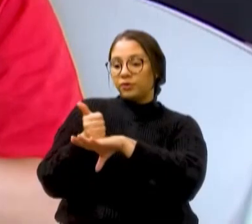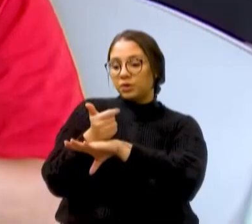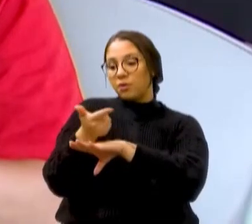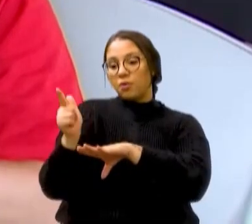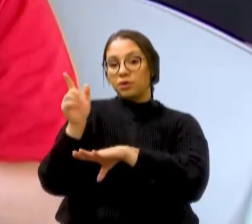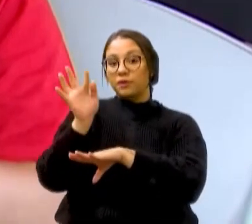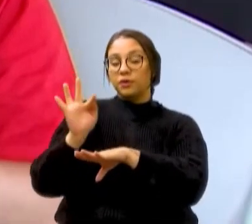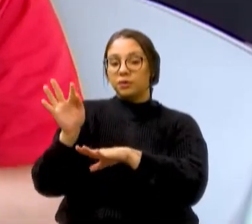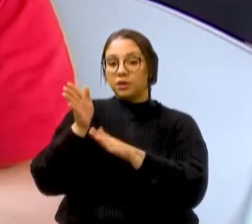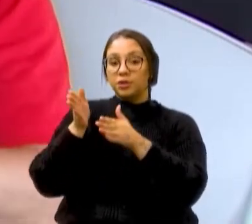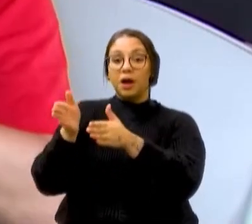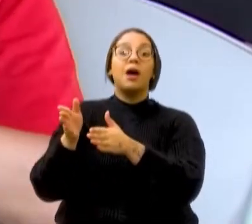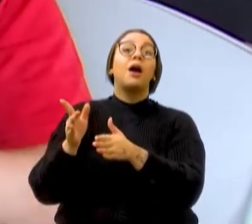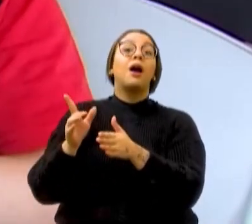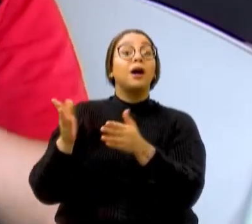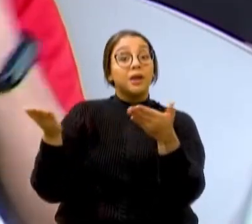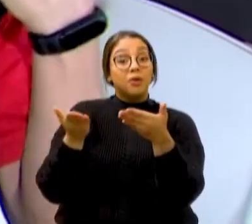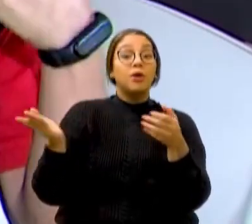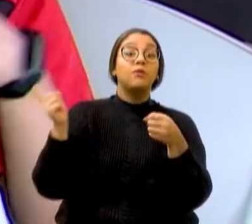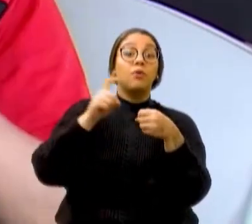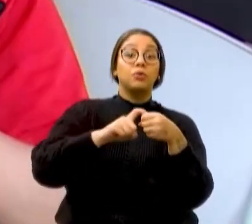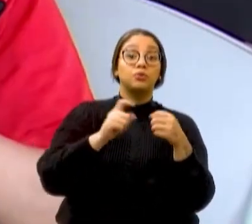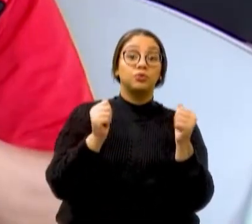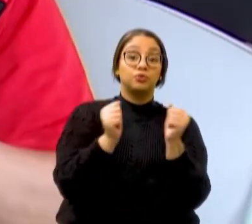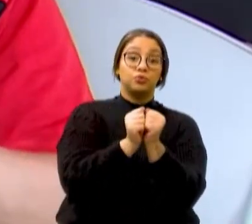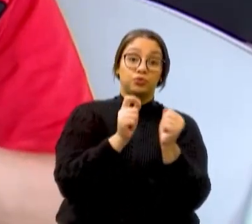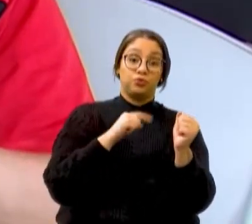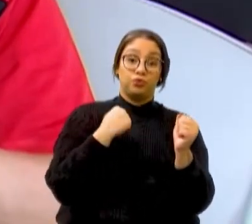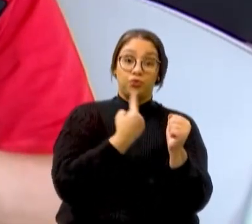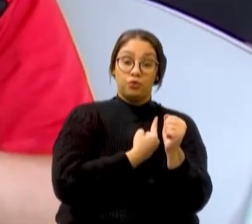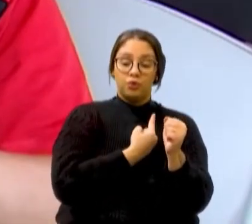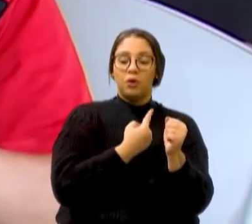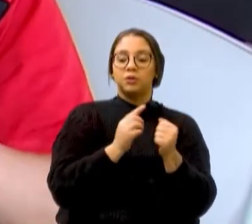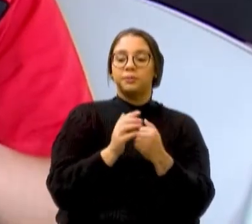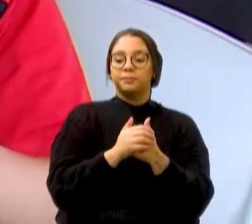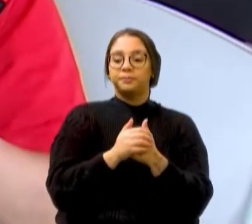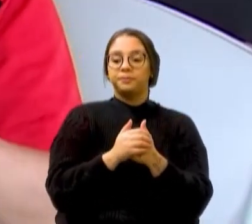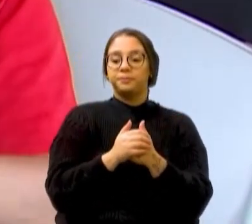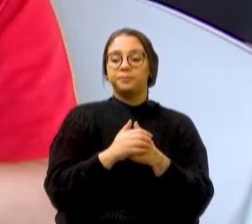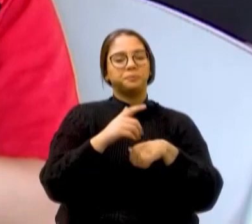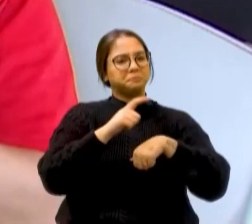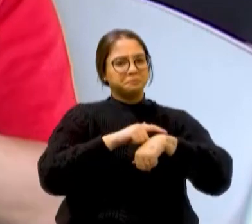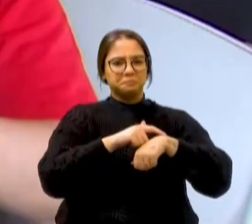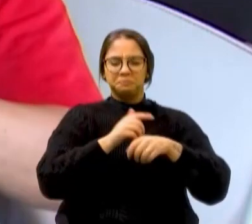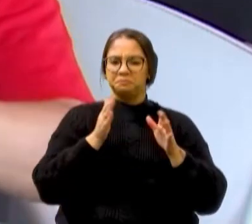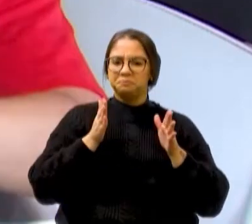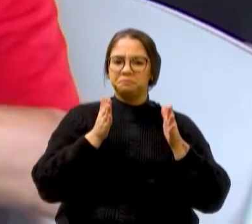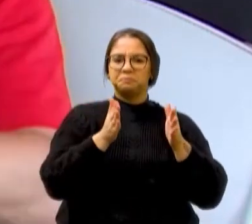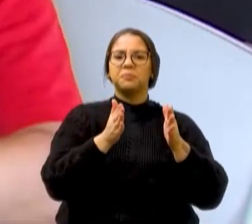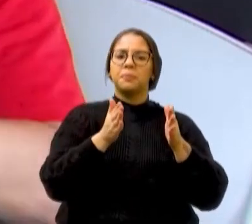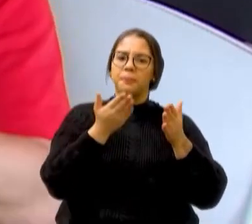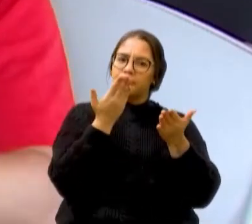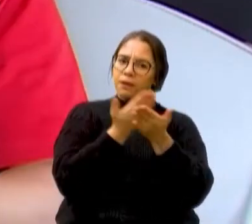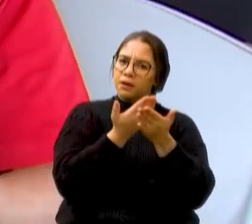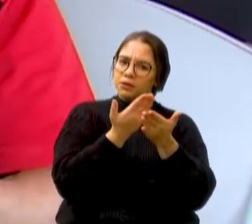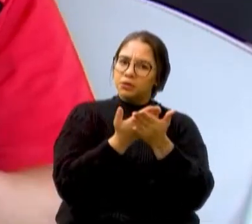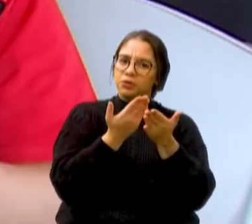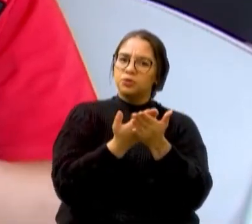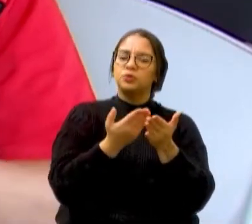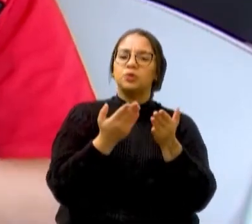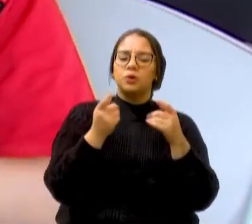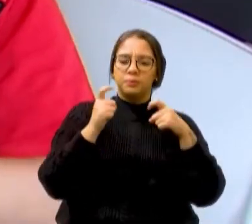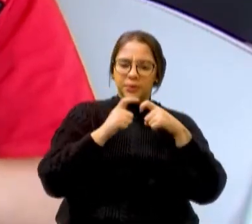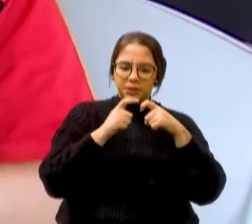seguiu para outra faculdade e posteriormente voltou com a gente. Nesse meio tempo estudou, não deixou